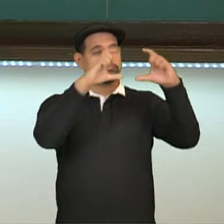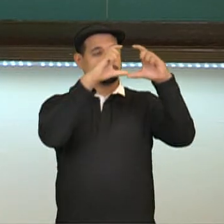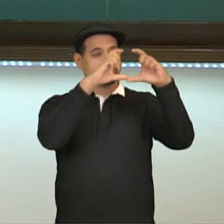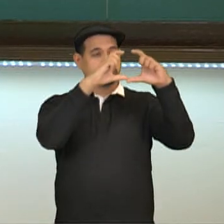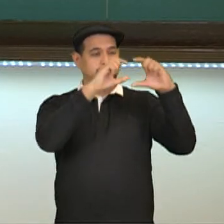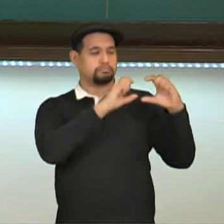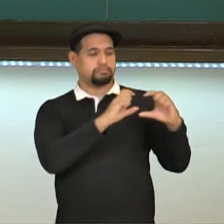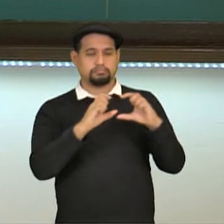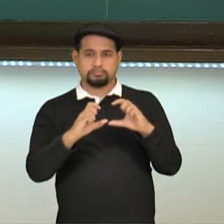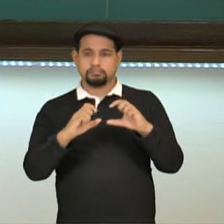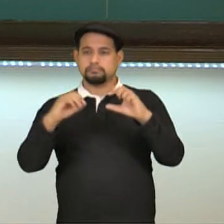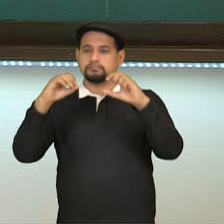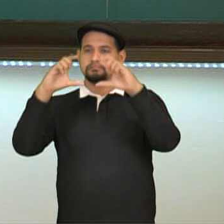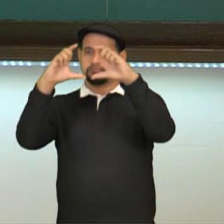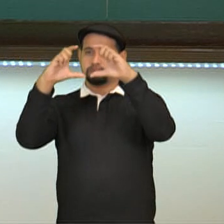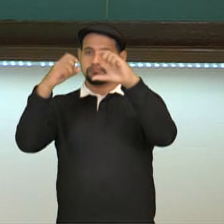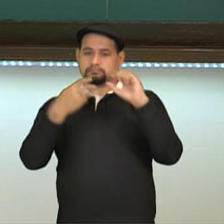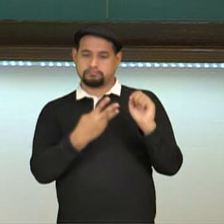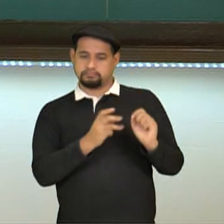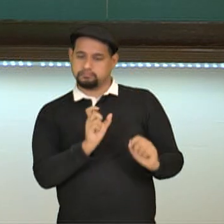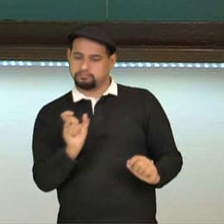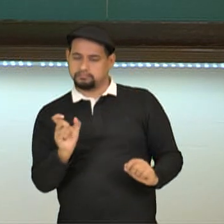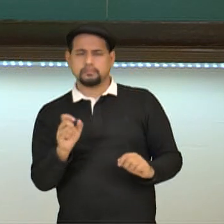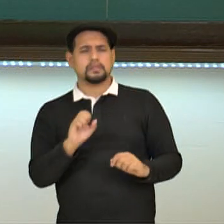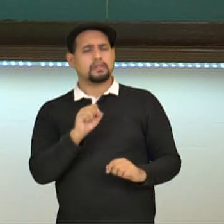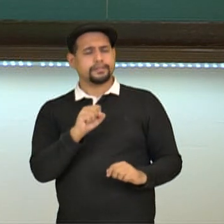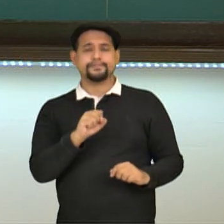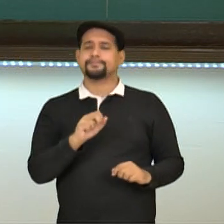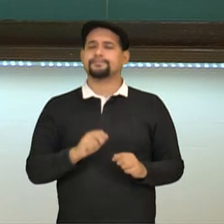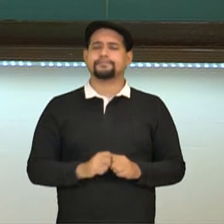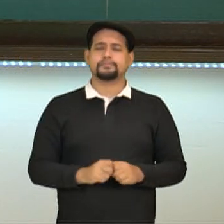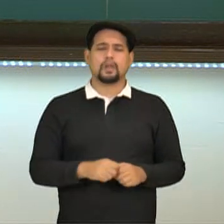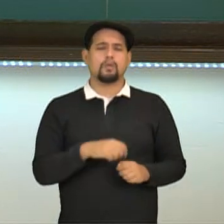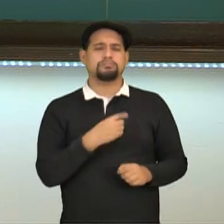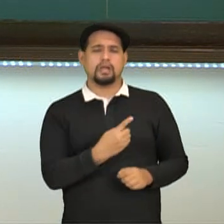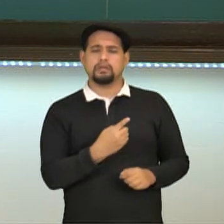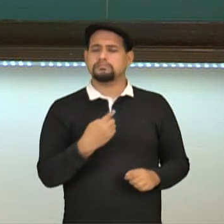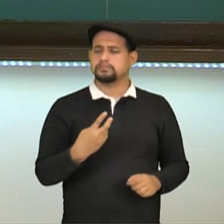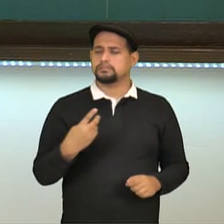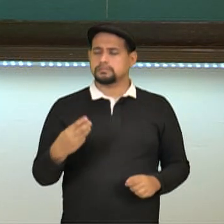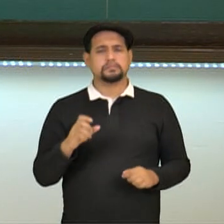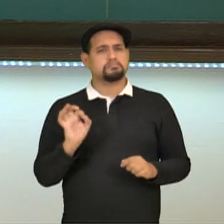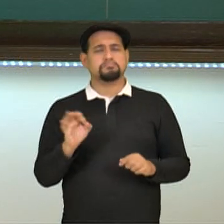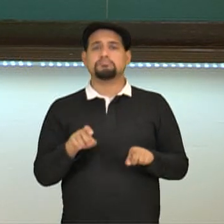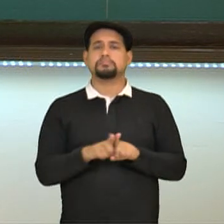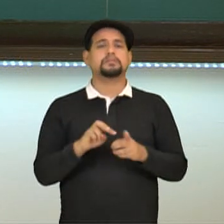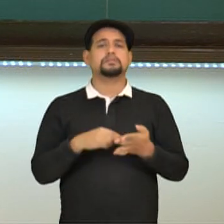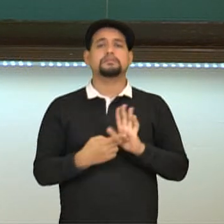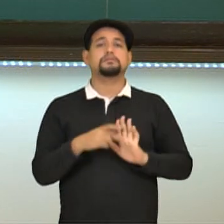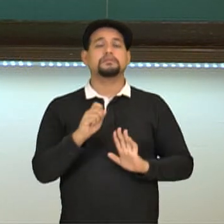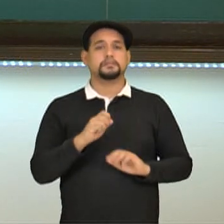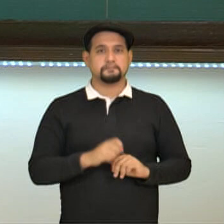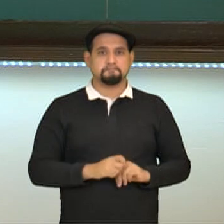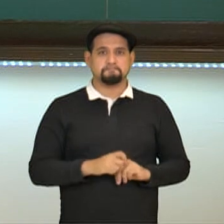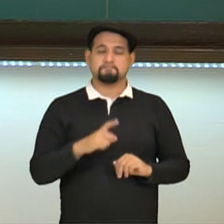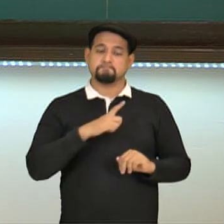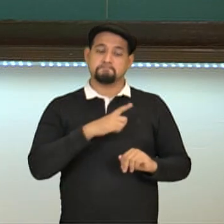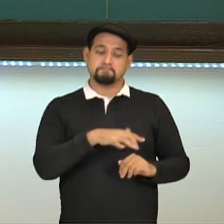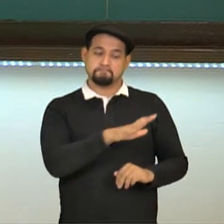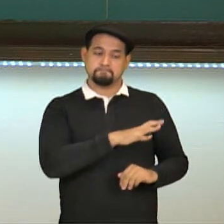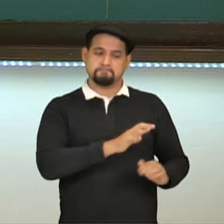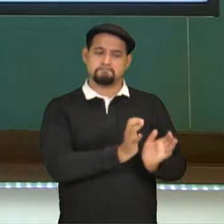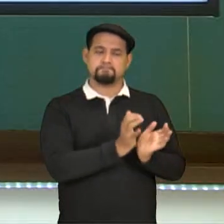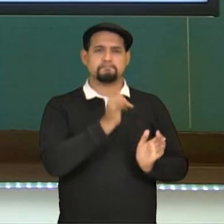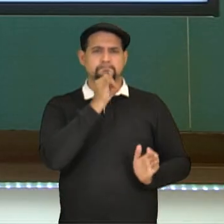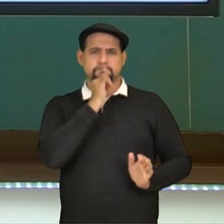tenho 3 ordens. Sempre unidade, dezena e centena. Unidade, dezena e centena daquela classe. Então